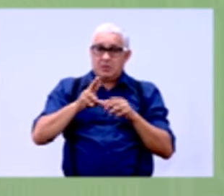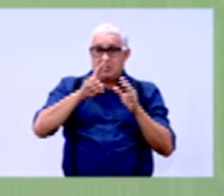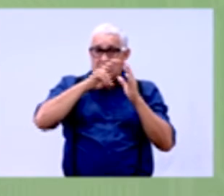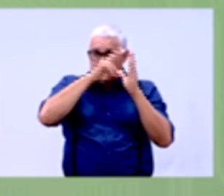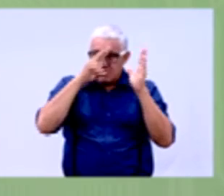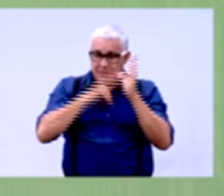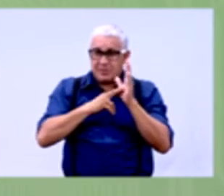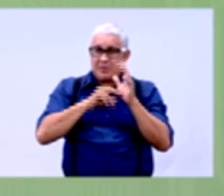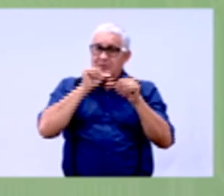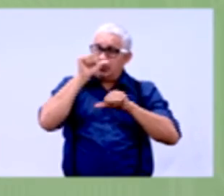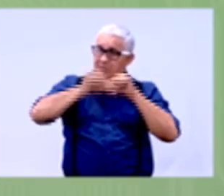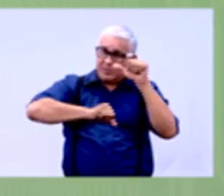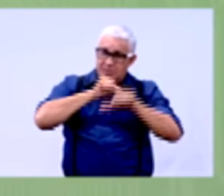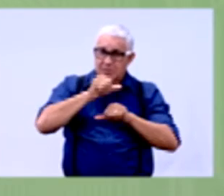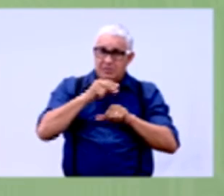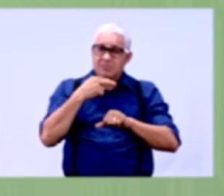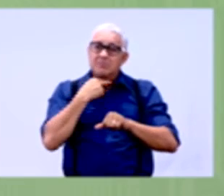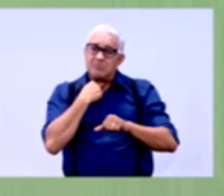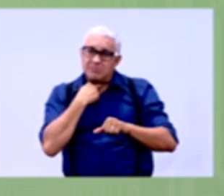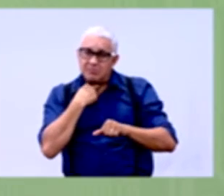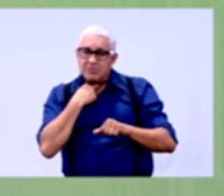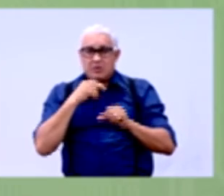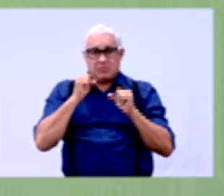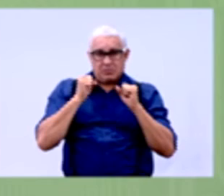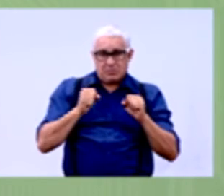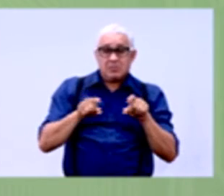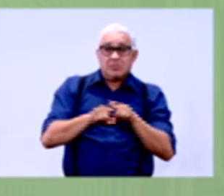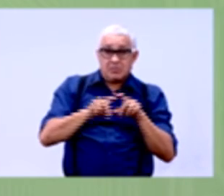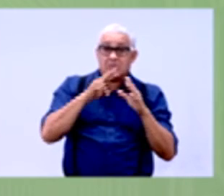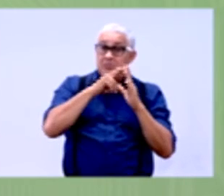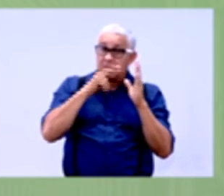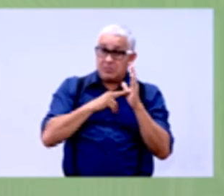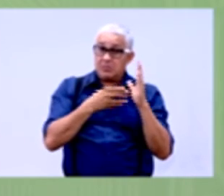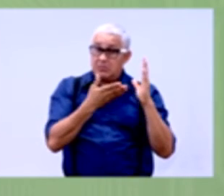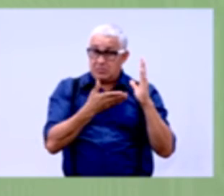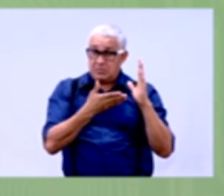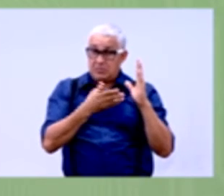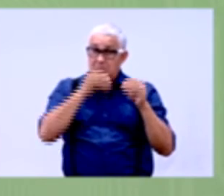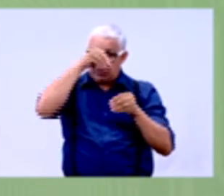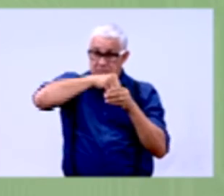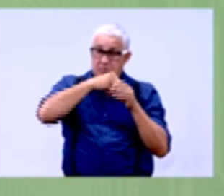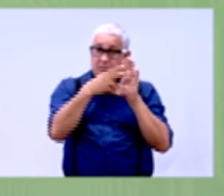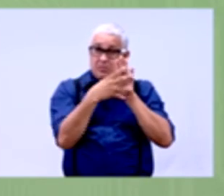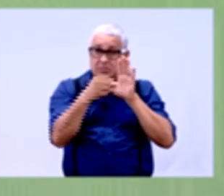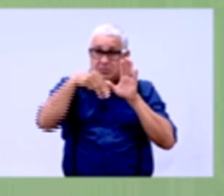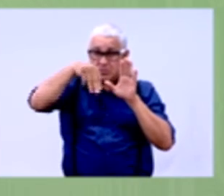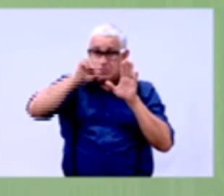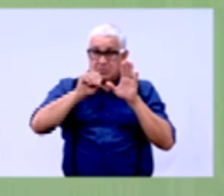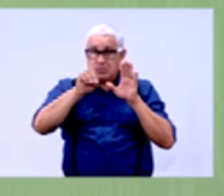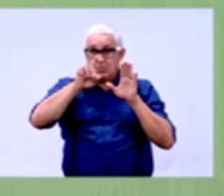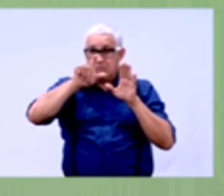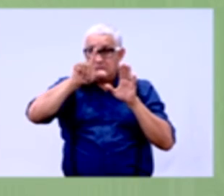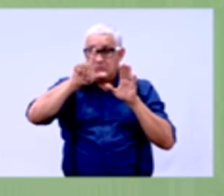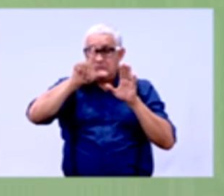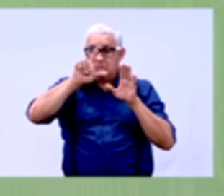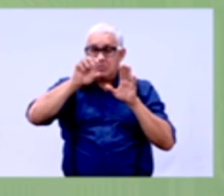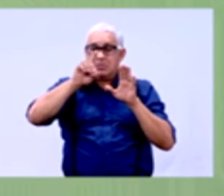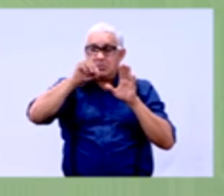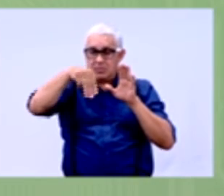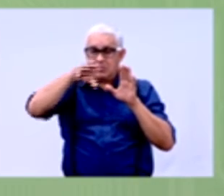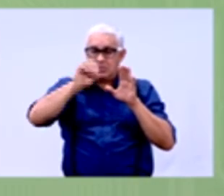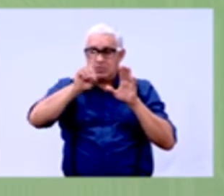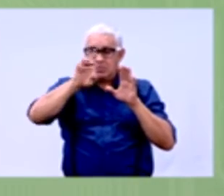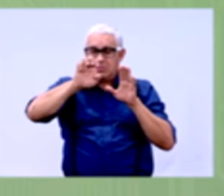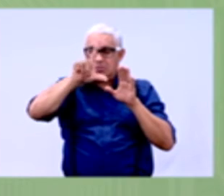regras, se pode ou se não pode, também essas regras estarão no modelo. E aí a camada de controle vai